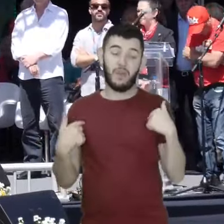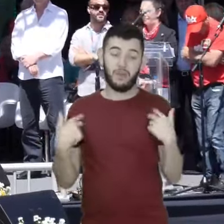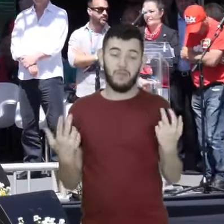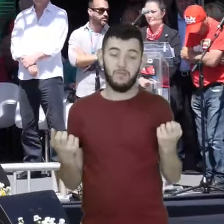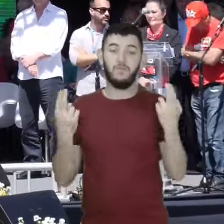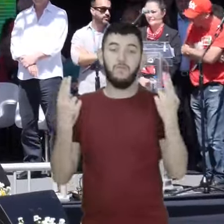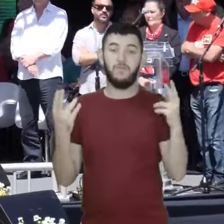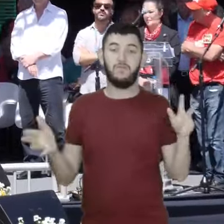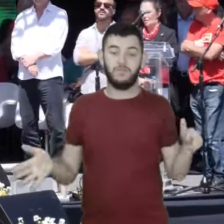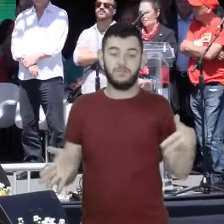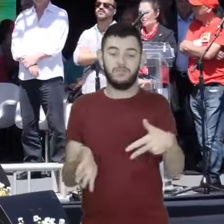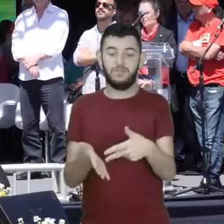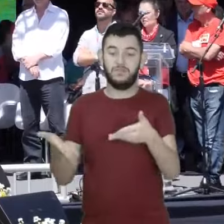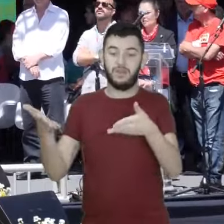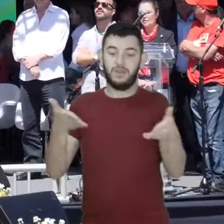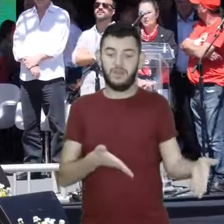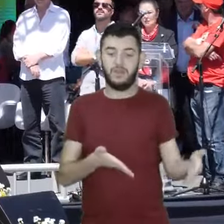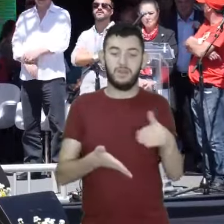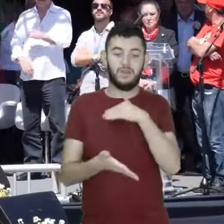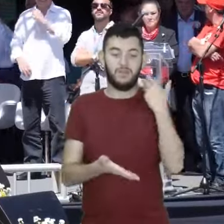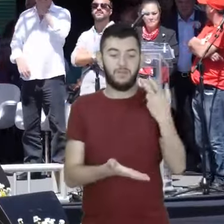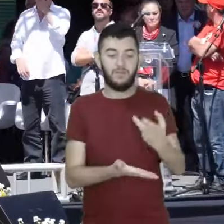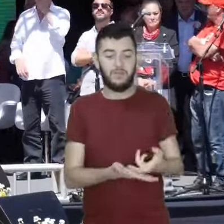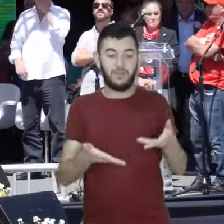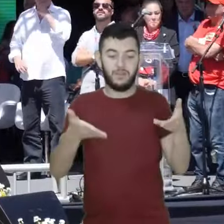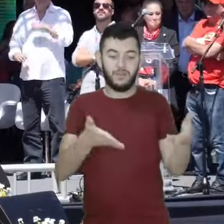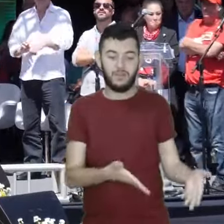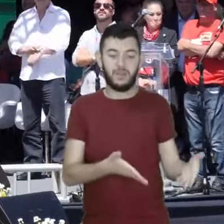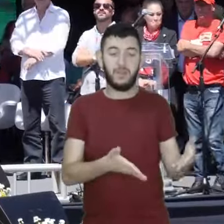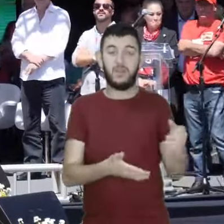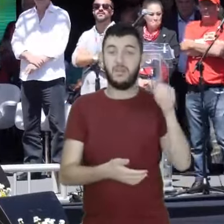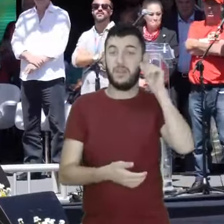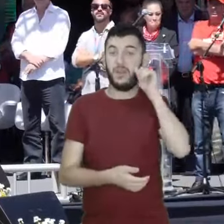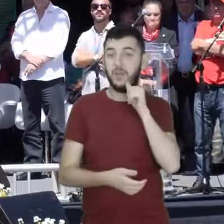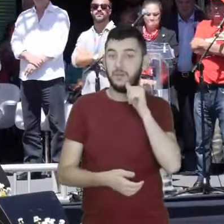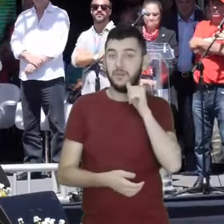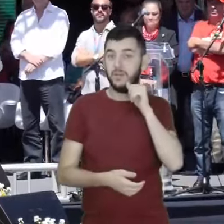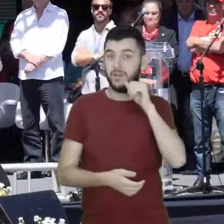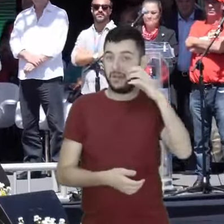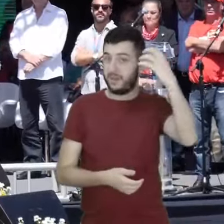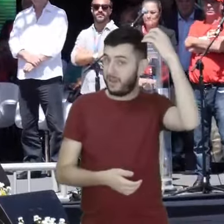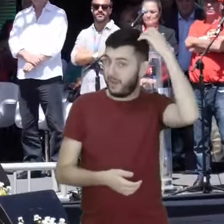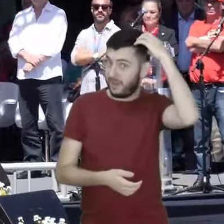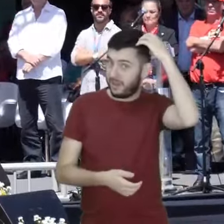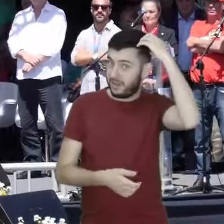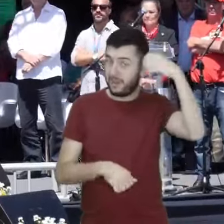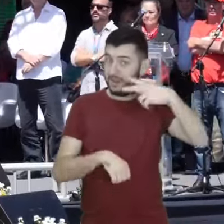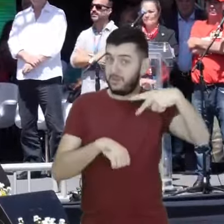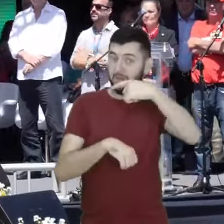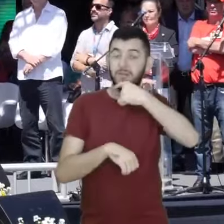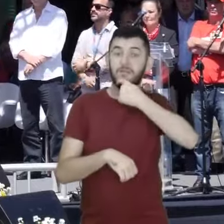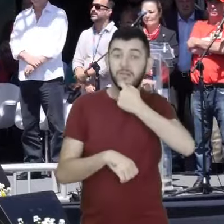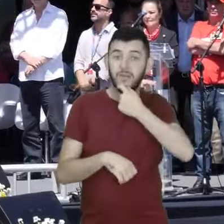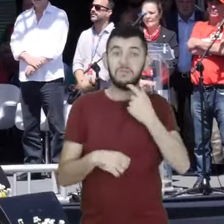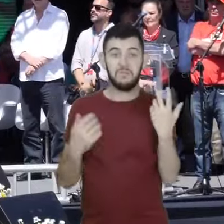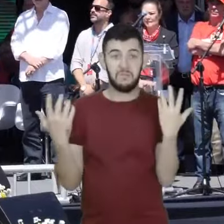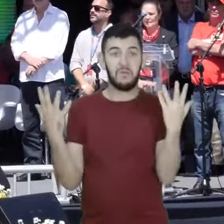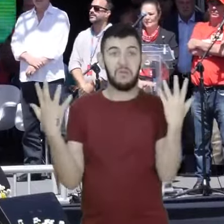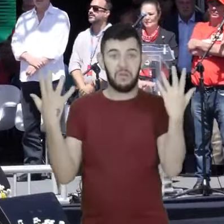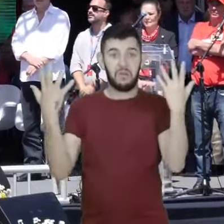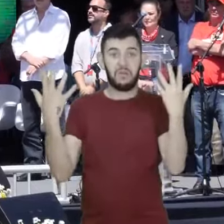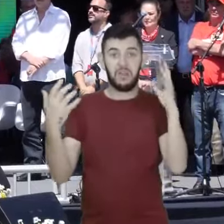da Inglaterra. É louvável a decisão dele de ir. Ele foi pensando que vai encontrar com